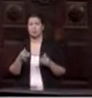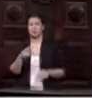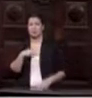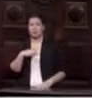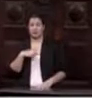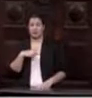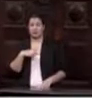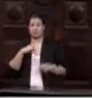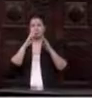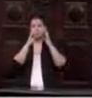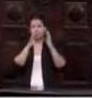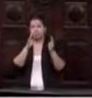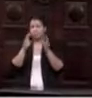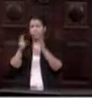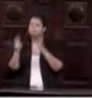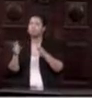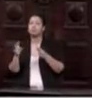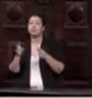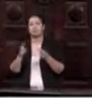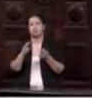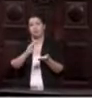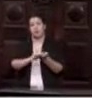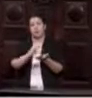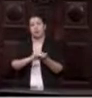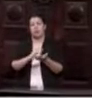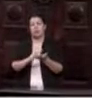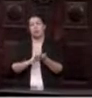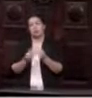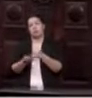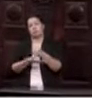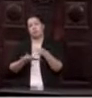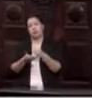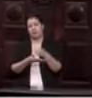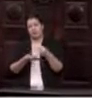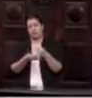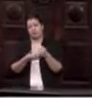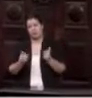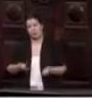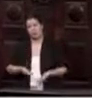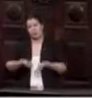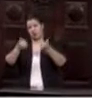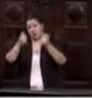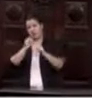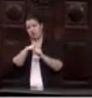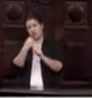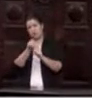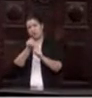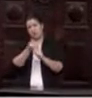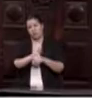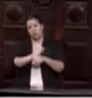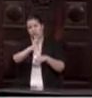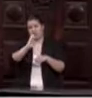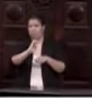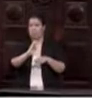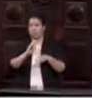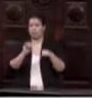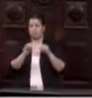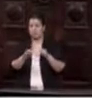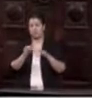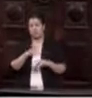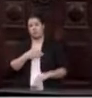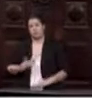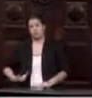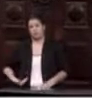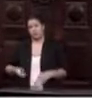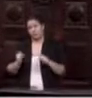deixando de atender o requisito básico para a melhoria social desse estado, que é a educação